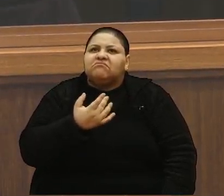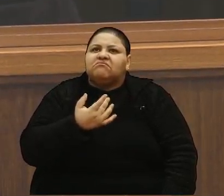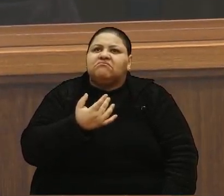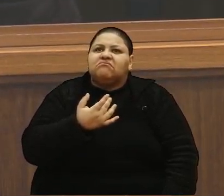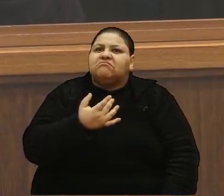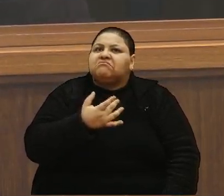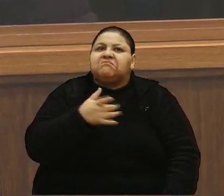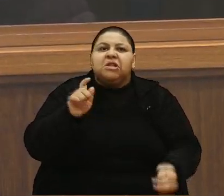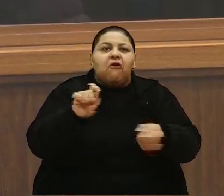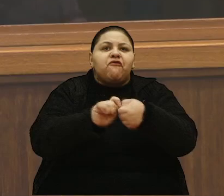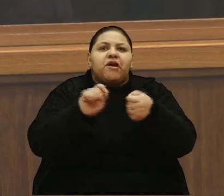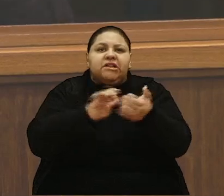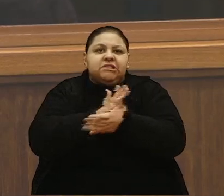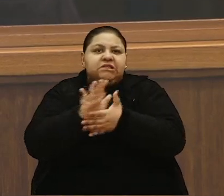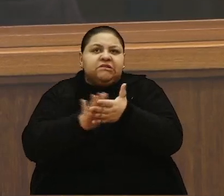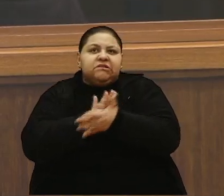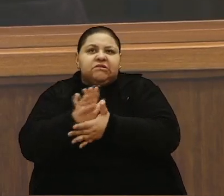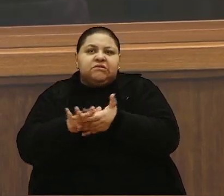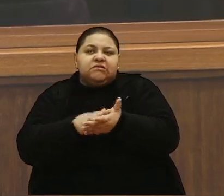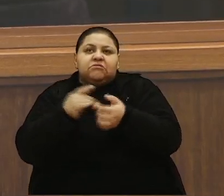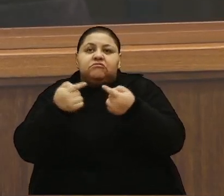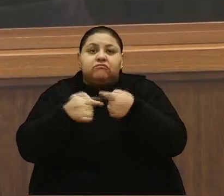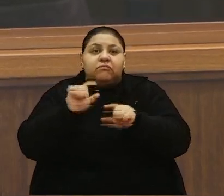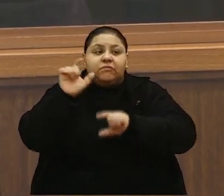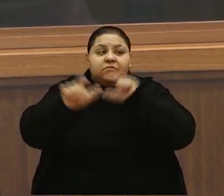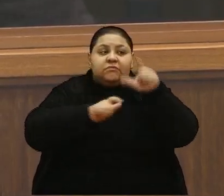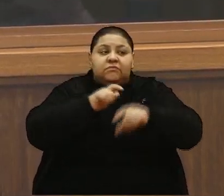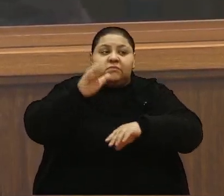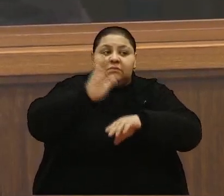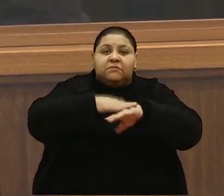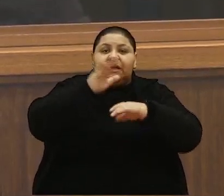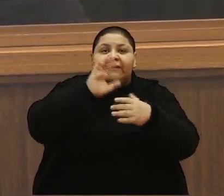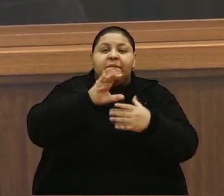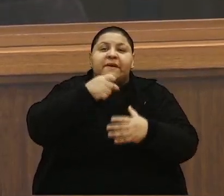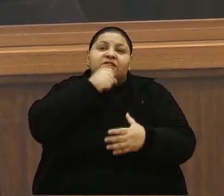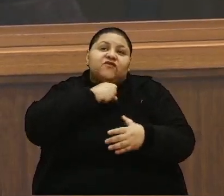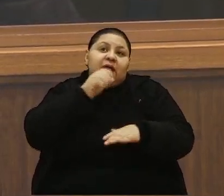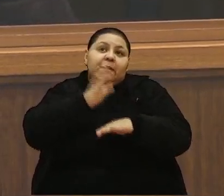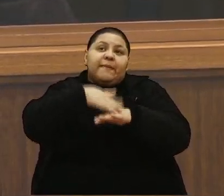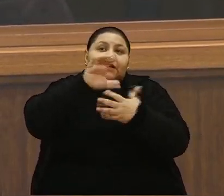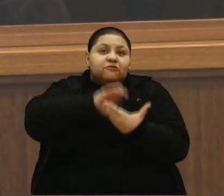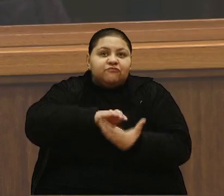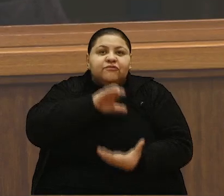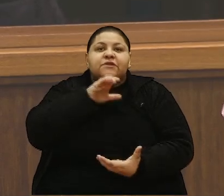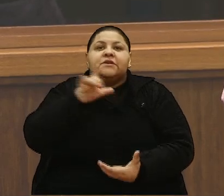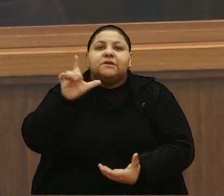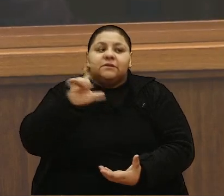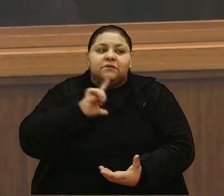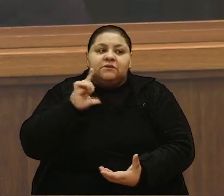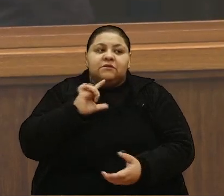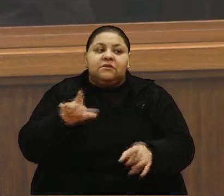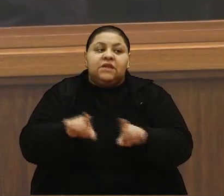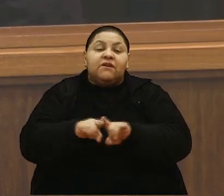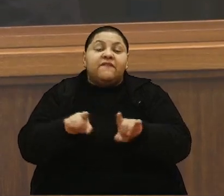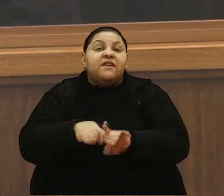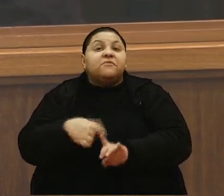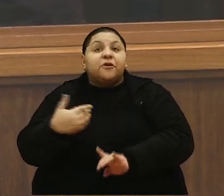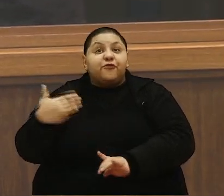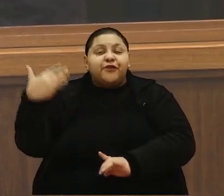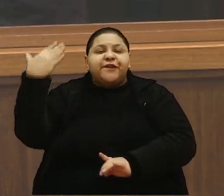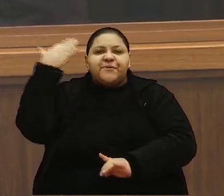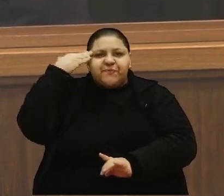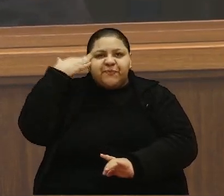serve mais. Talvez, mas as pessoas mais idosas ou mais velhas, elas têm conhecimento, elas têm